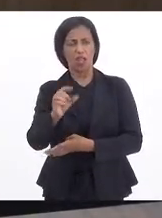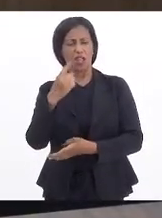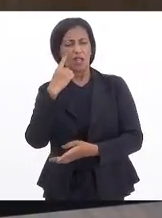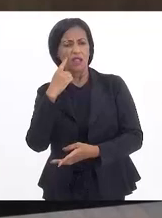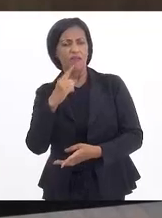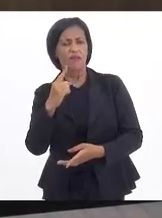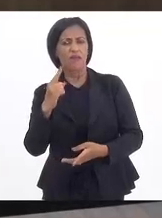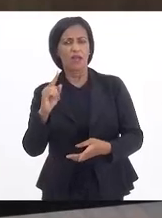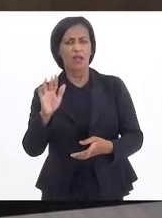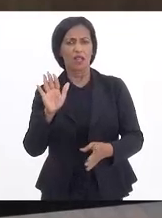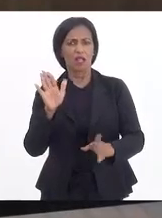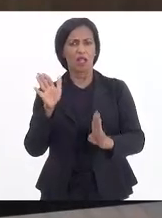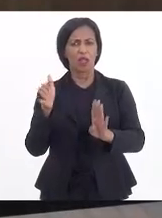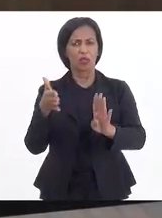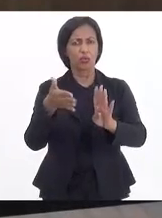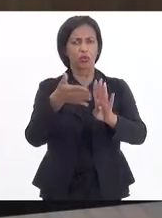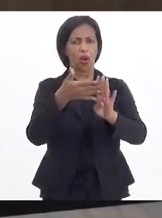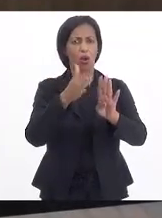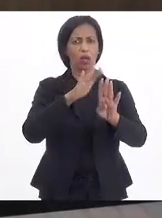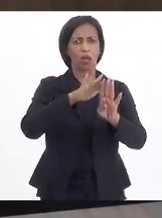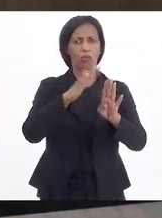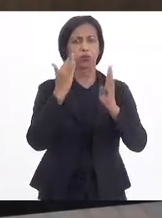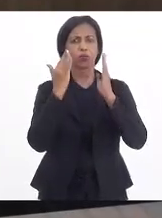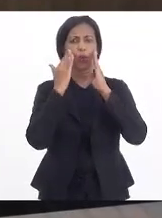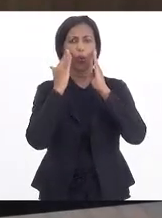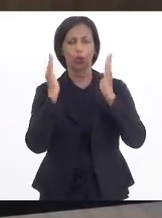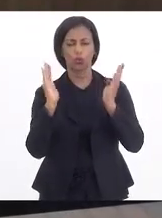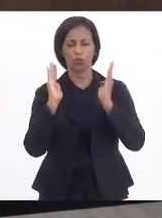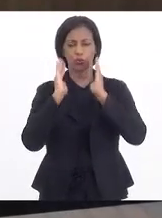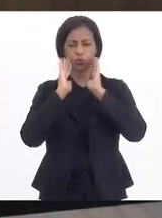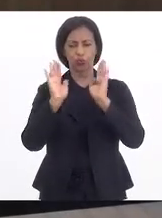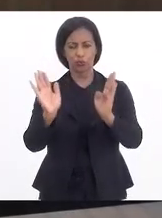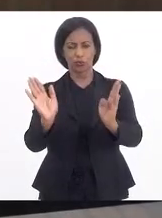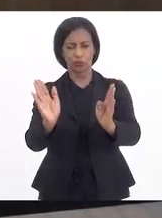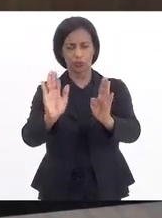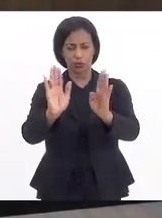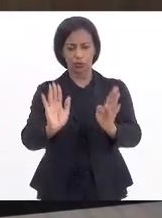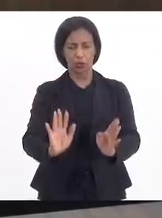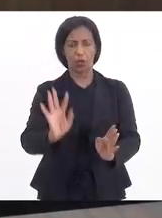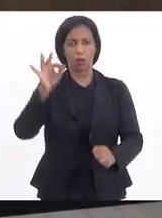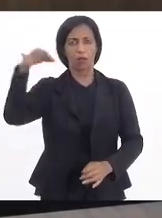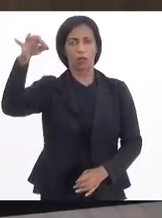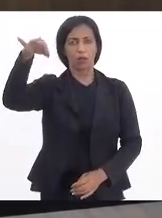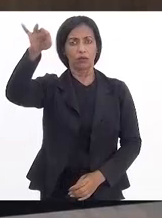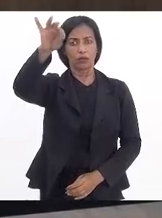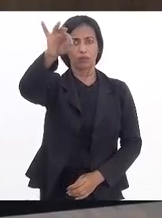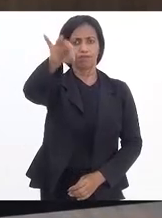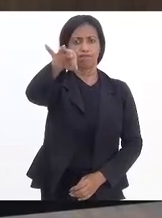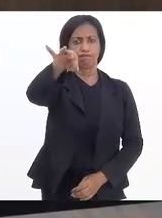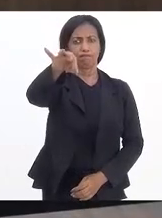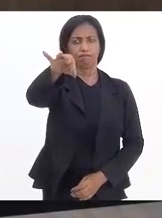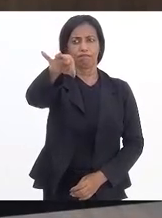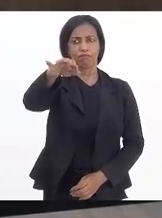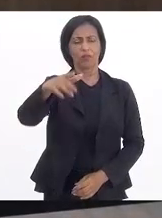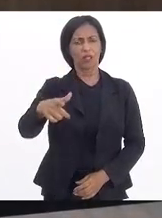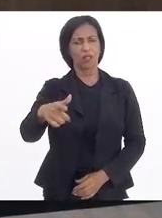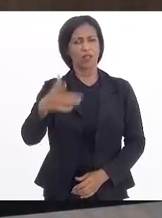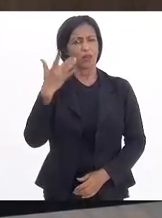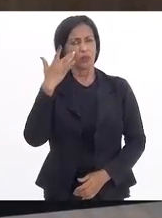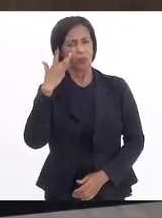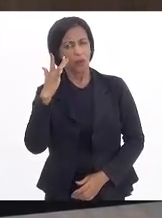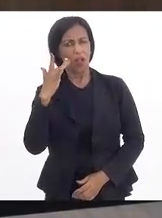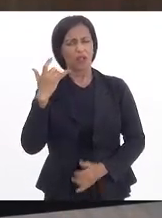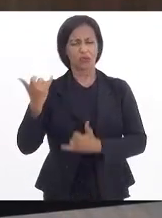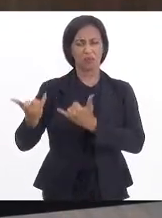rosto eles começam a falar em línguas porque estavam sendo tocado pelo Espírito Santo o lote de muito mau gosto